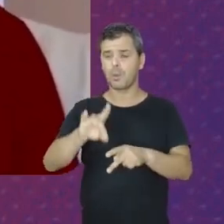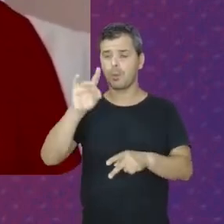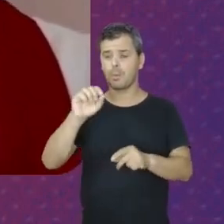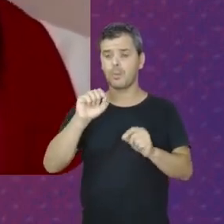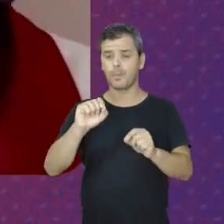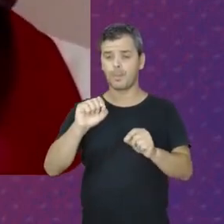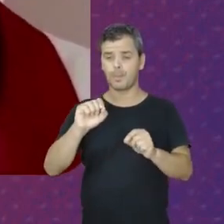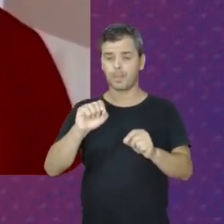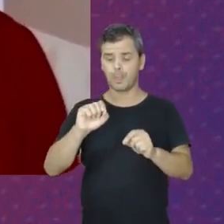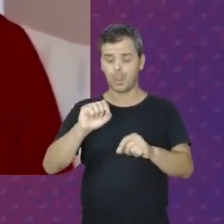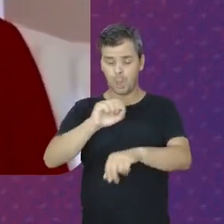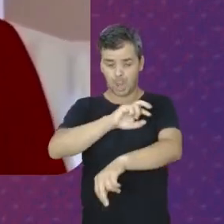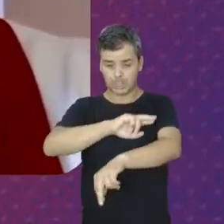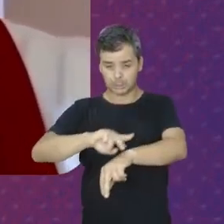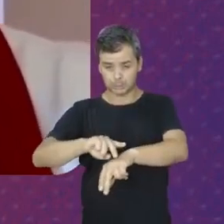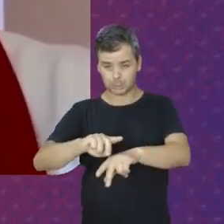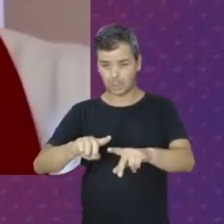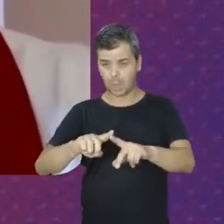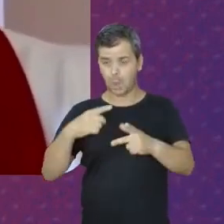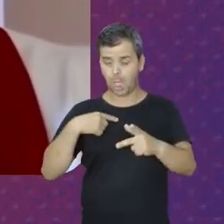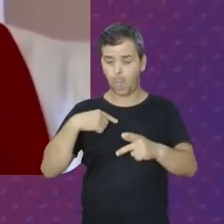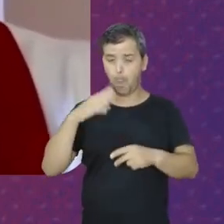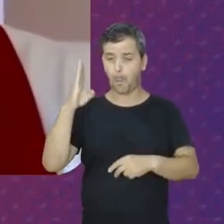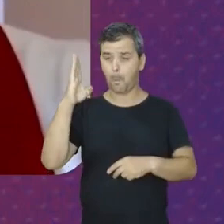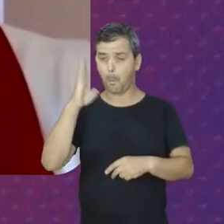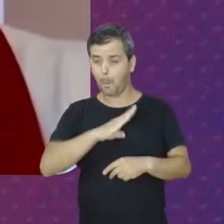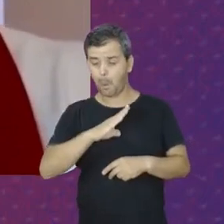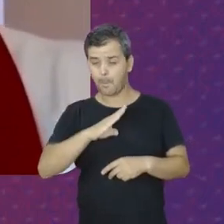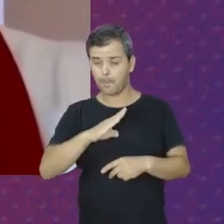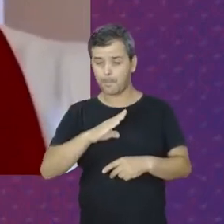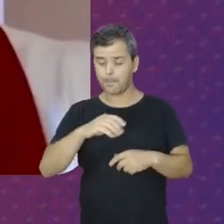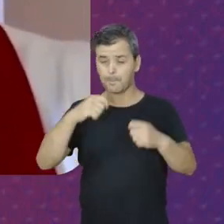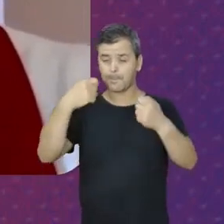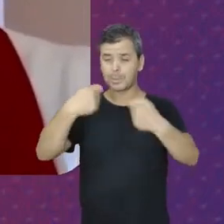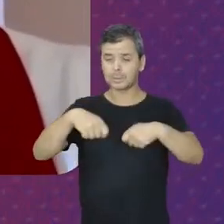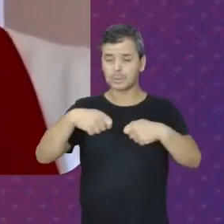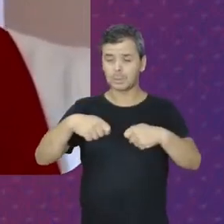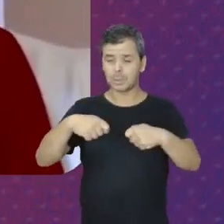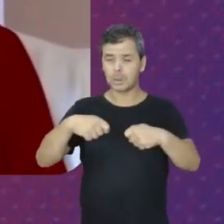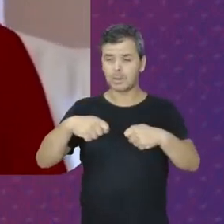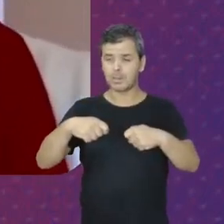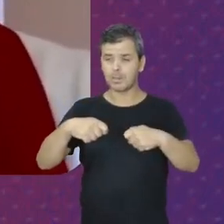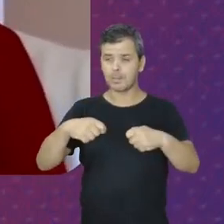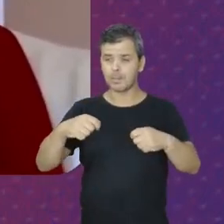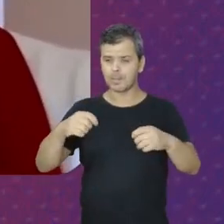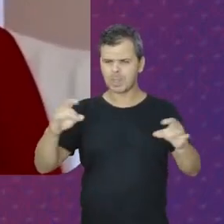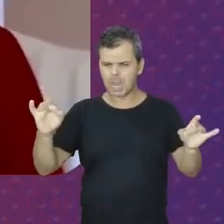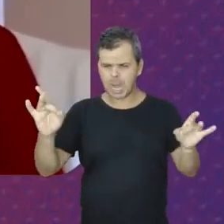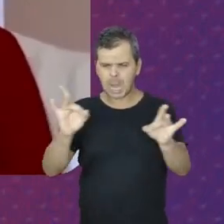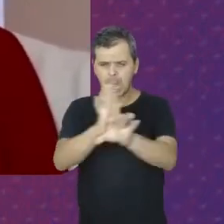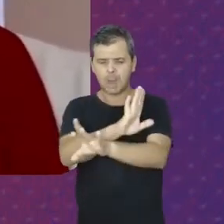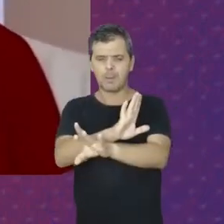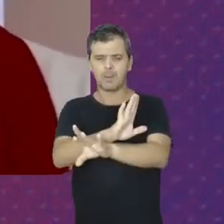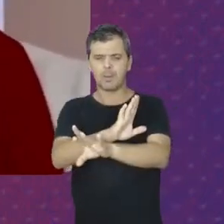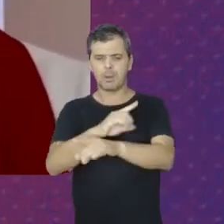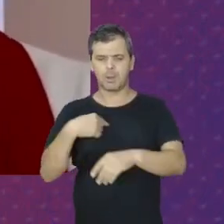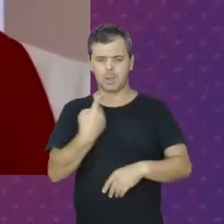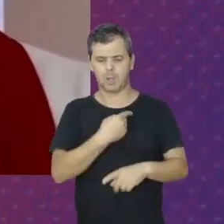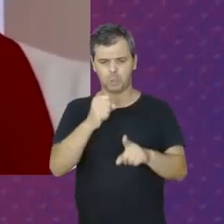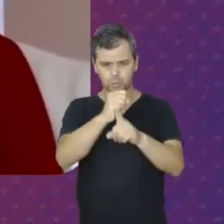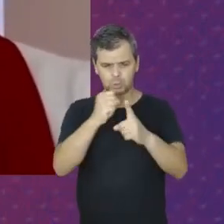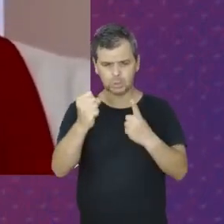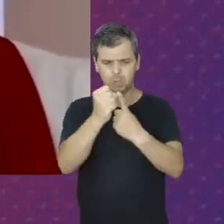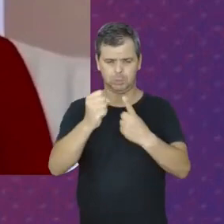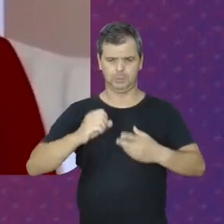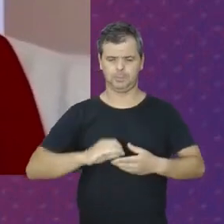que o racismo é um mal que precisava ser derrotado da nossa